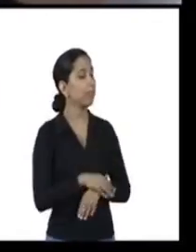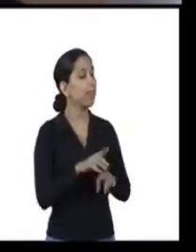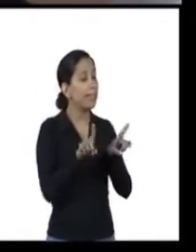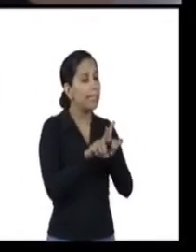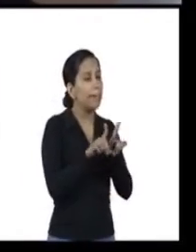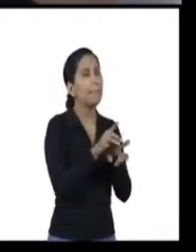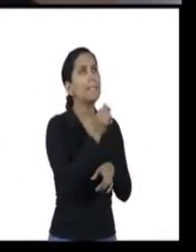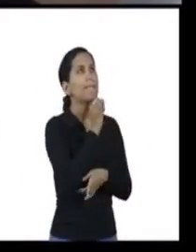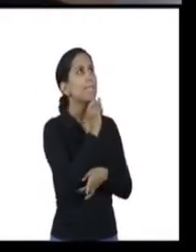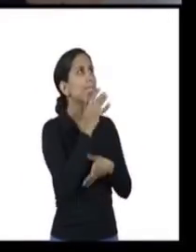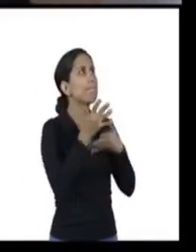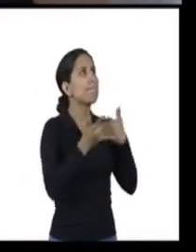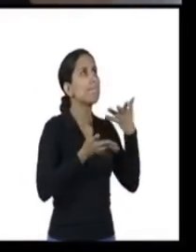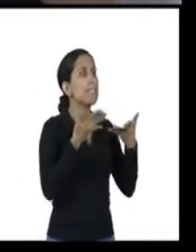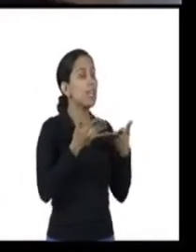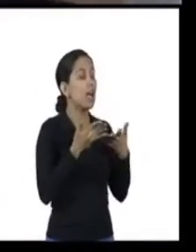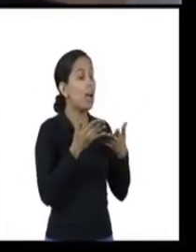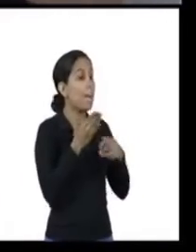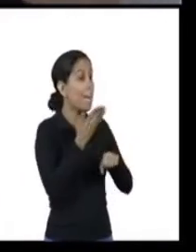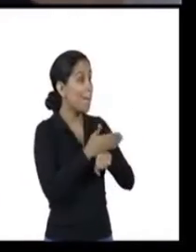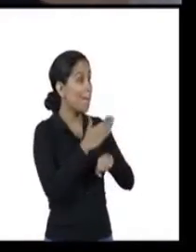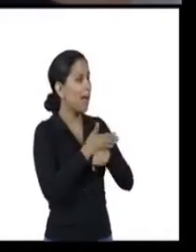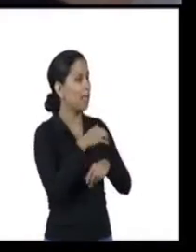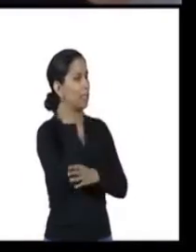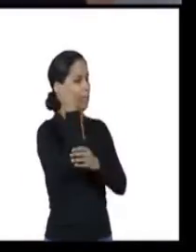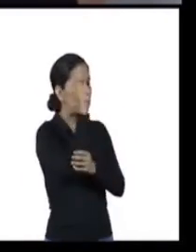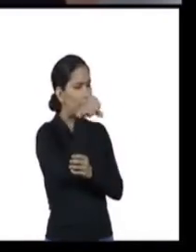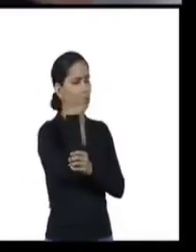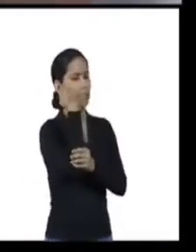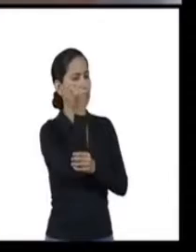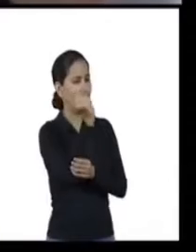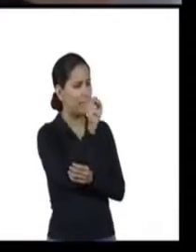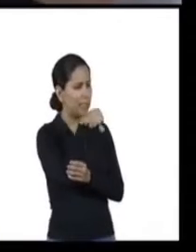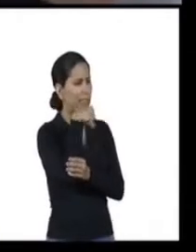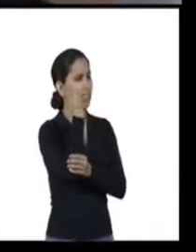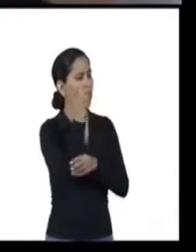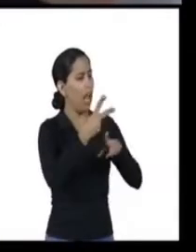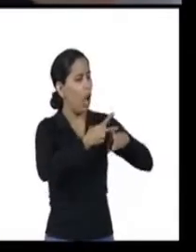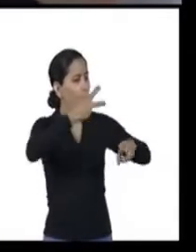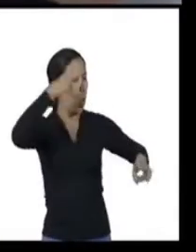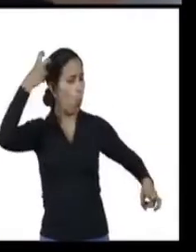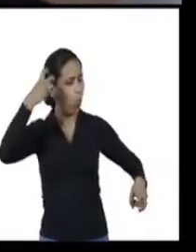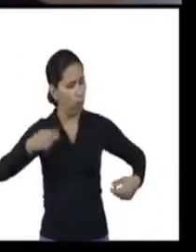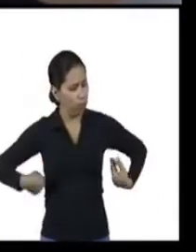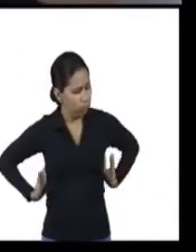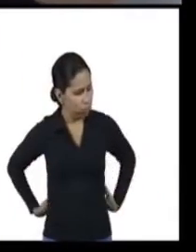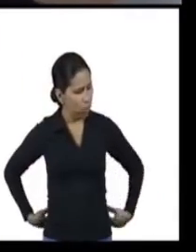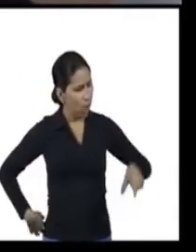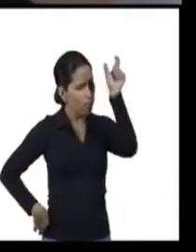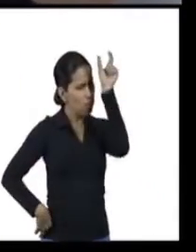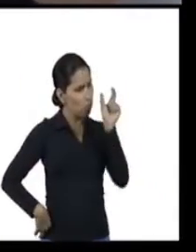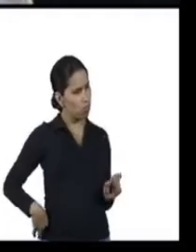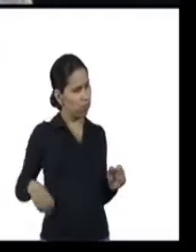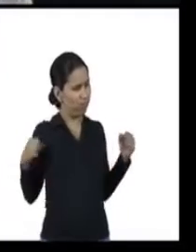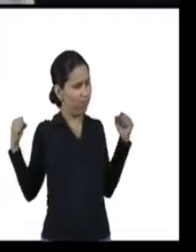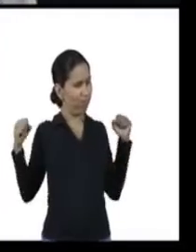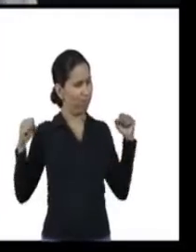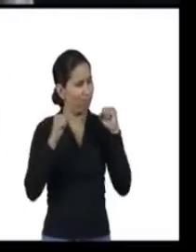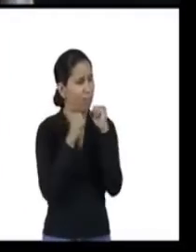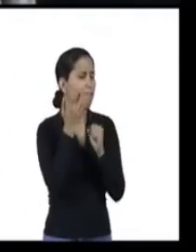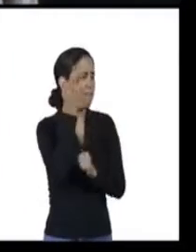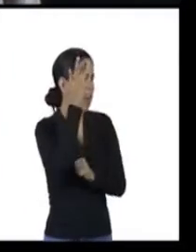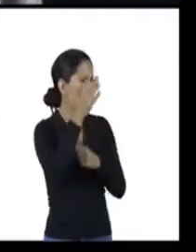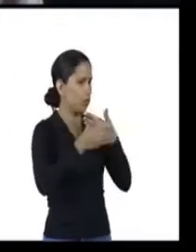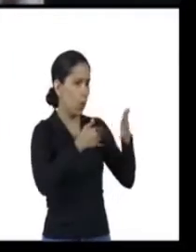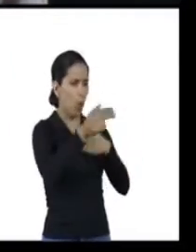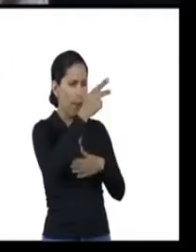são exercícios práticos de alongamento, né? De membros, de coluna, fáceis de ser realizados por qualquer um. Você pode